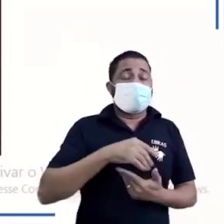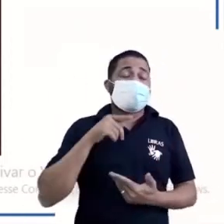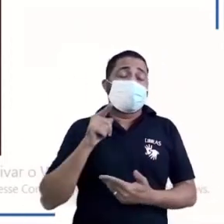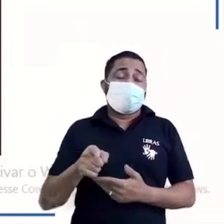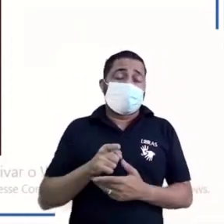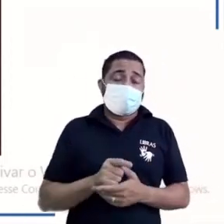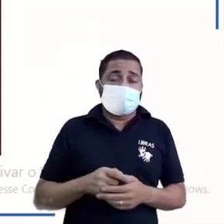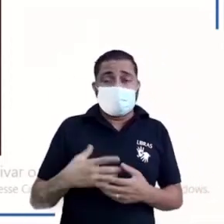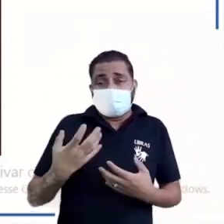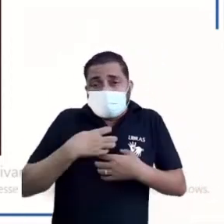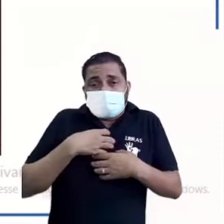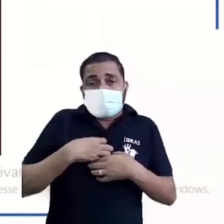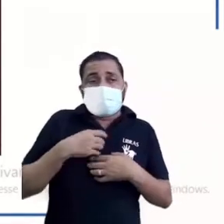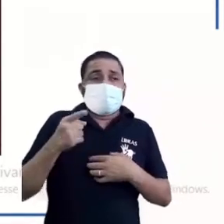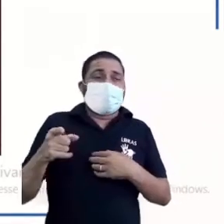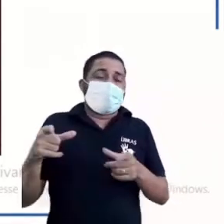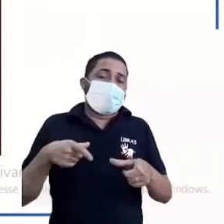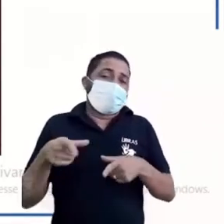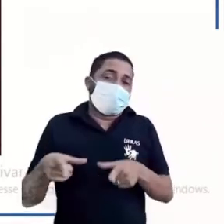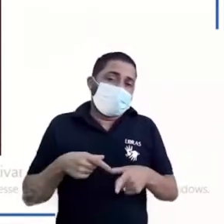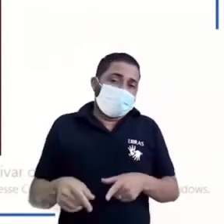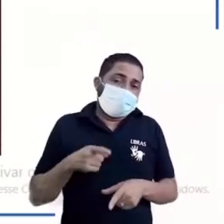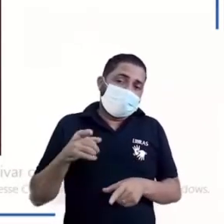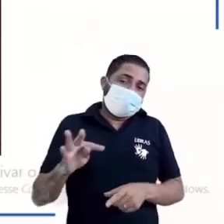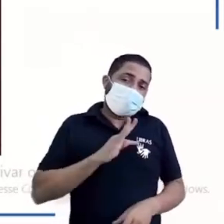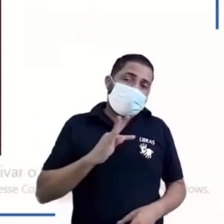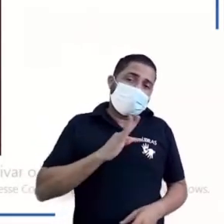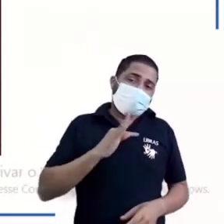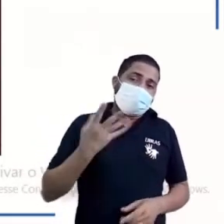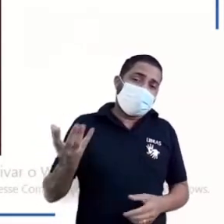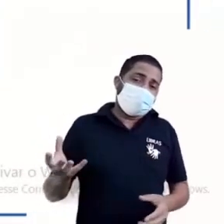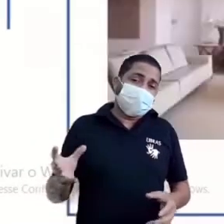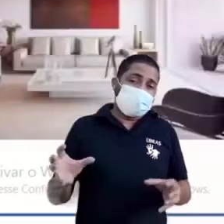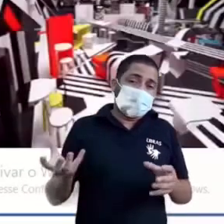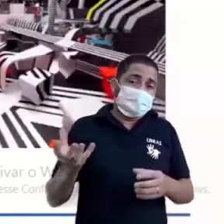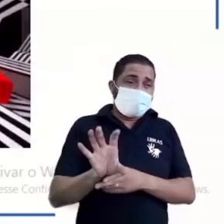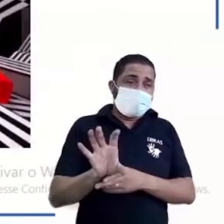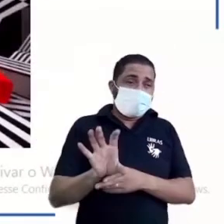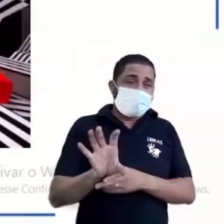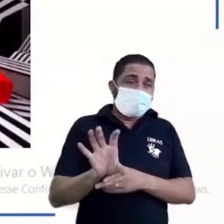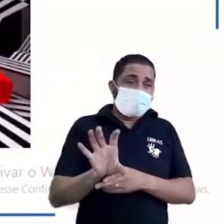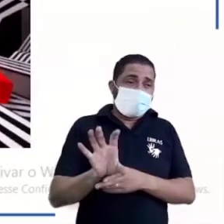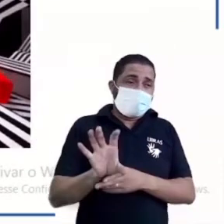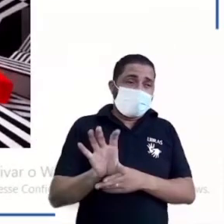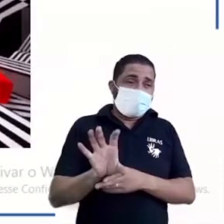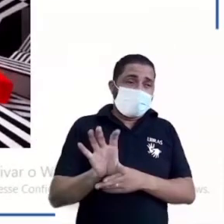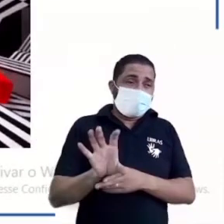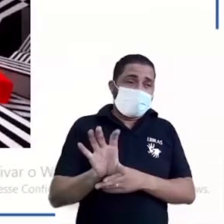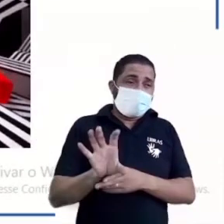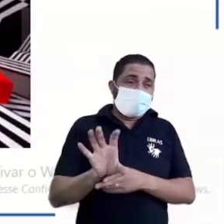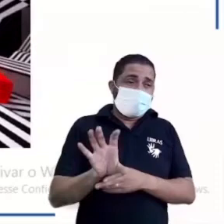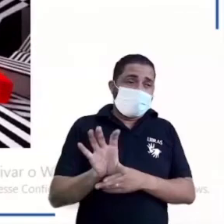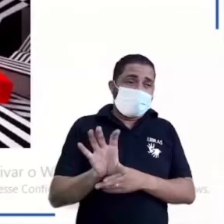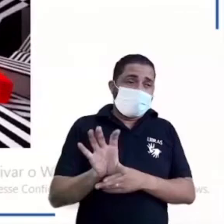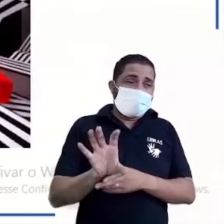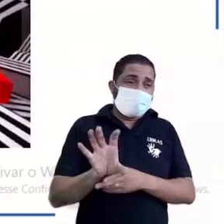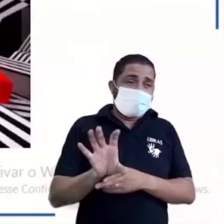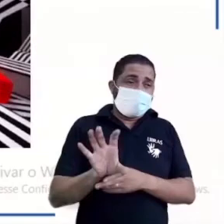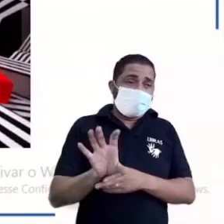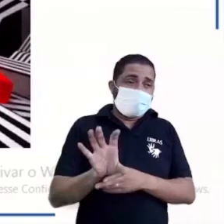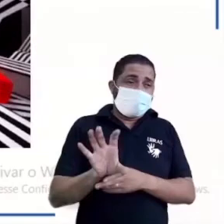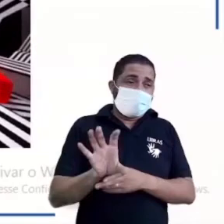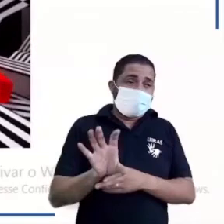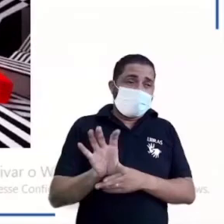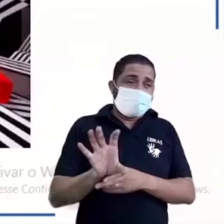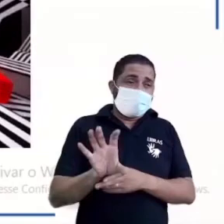você trabalhar essa técnica de composição para o ambiente. 2 salas de estar, a do